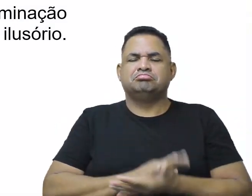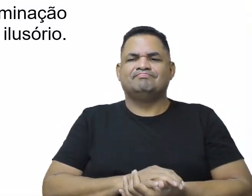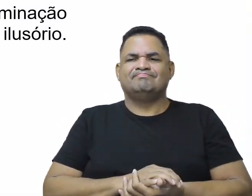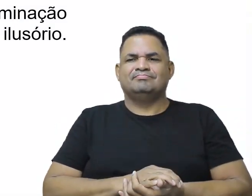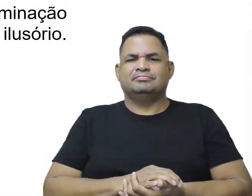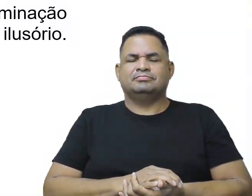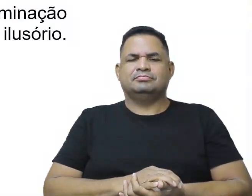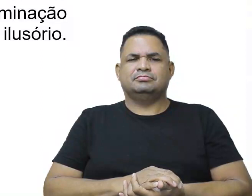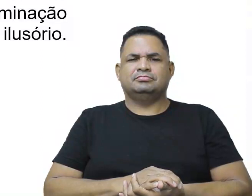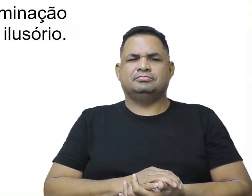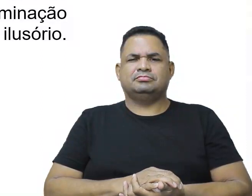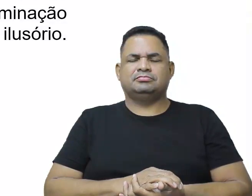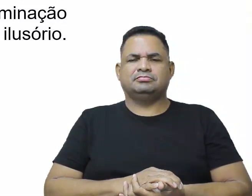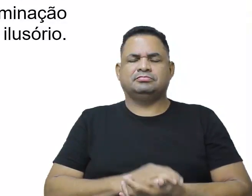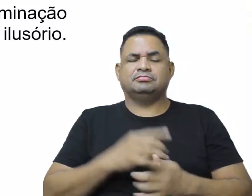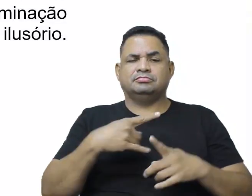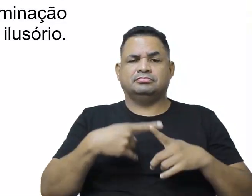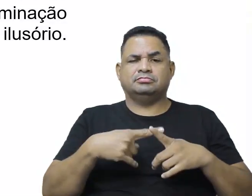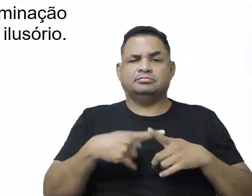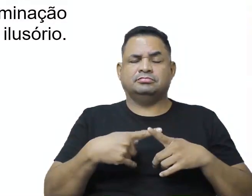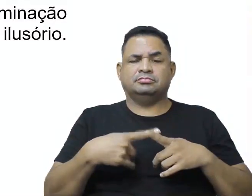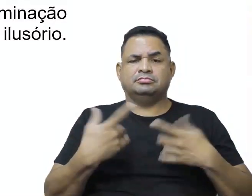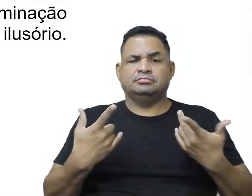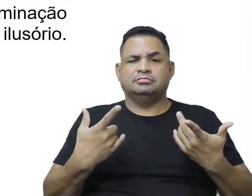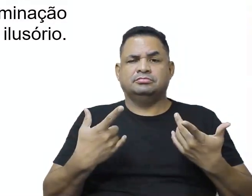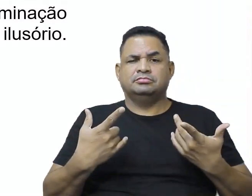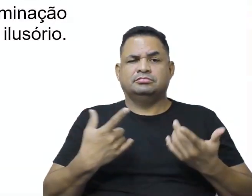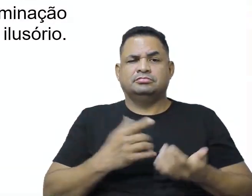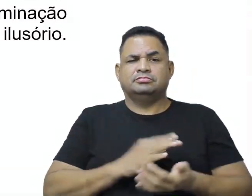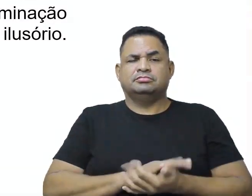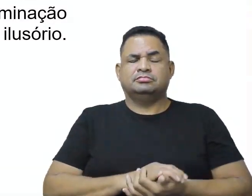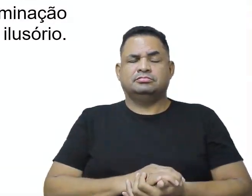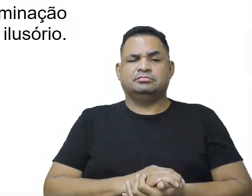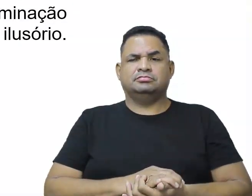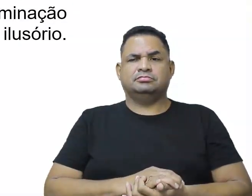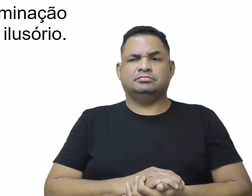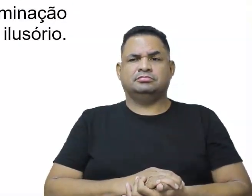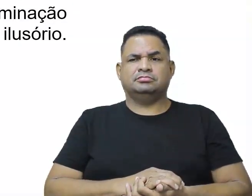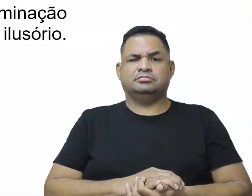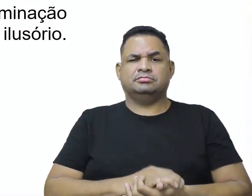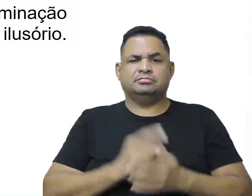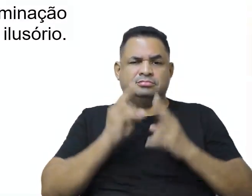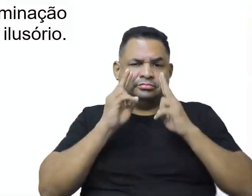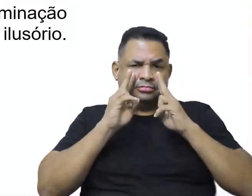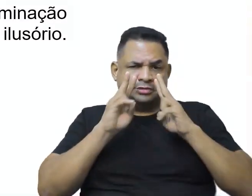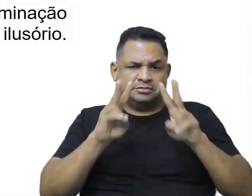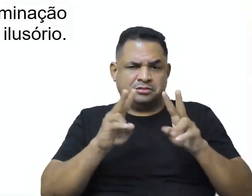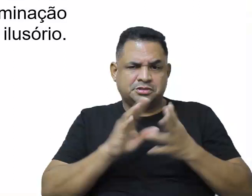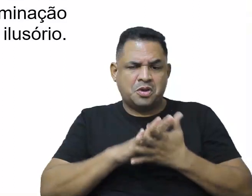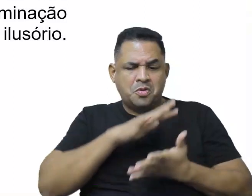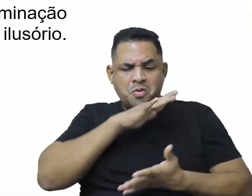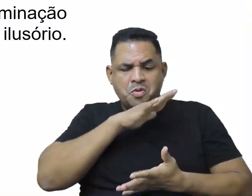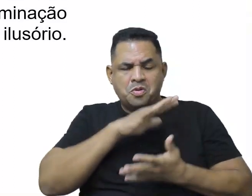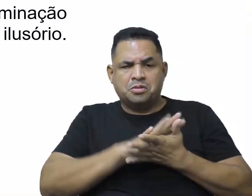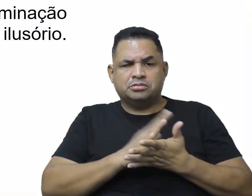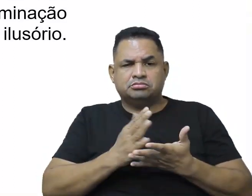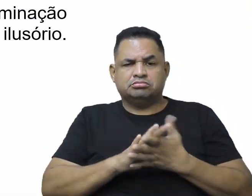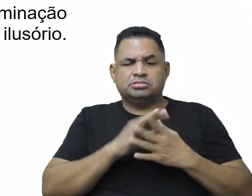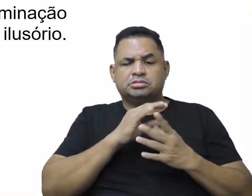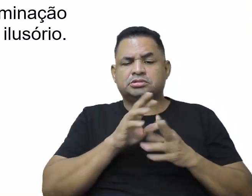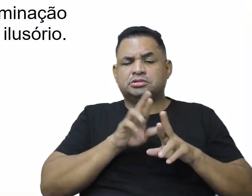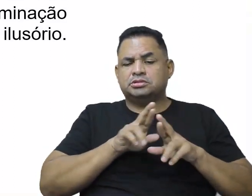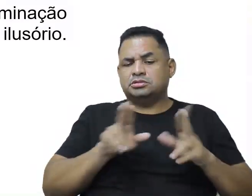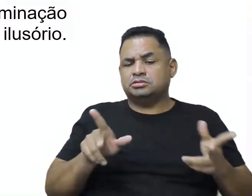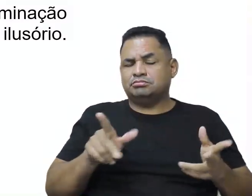ideologia né porque porque é uma visão negativa né de assumir que essas